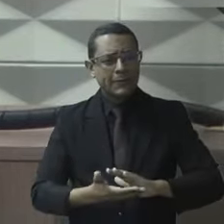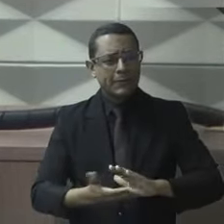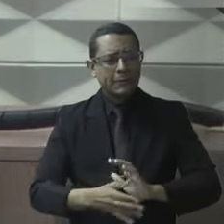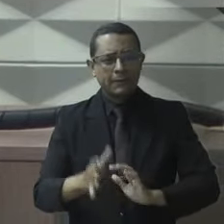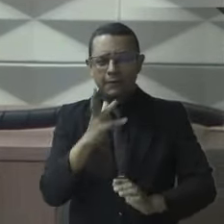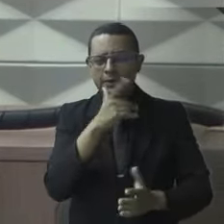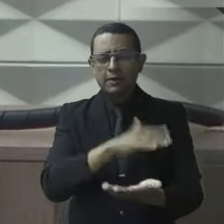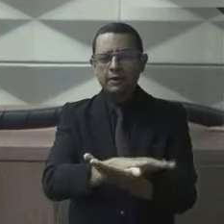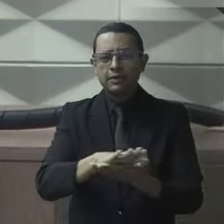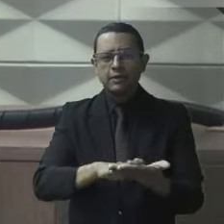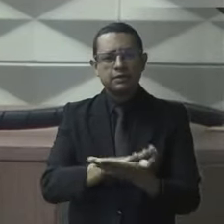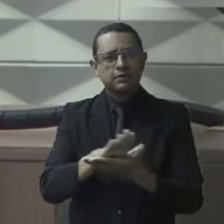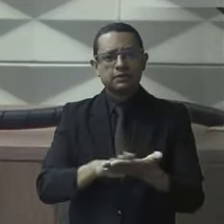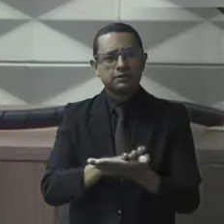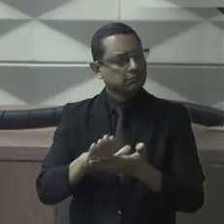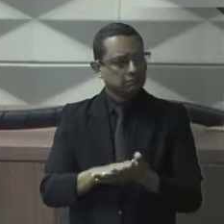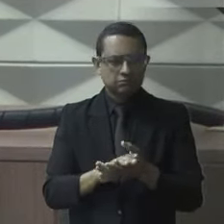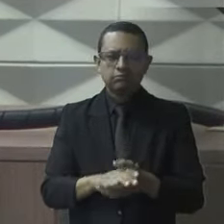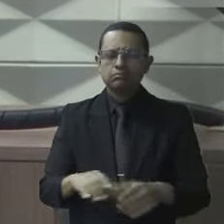muito idôneo de,